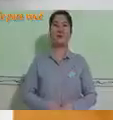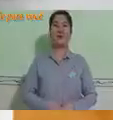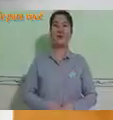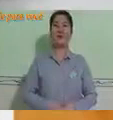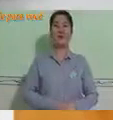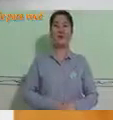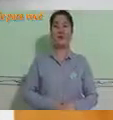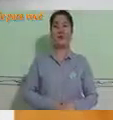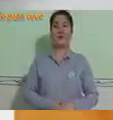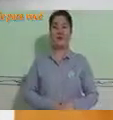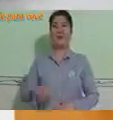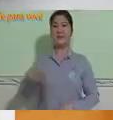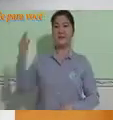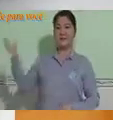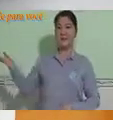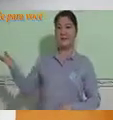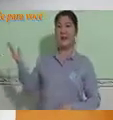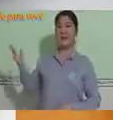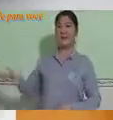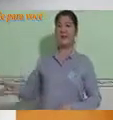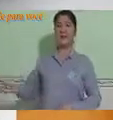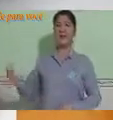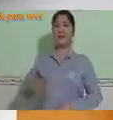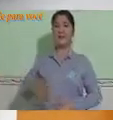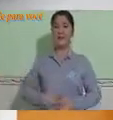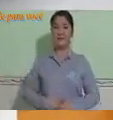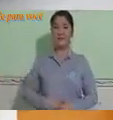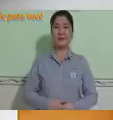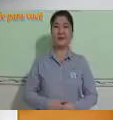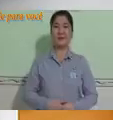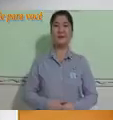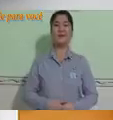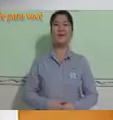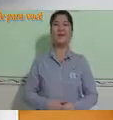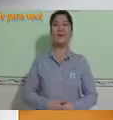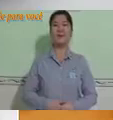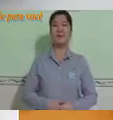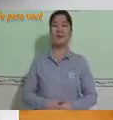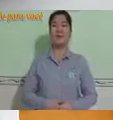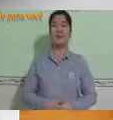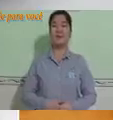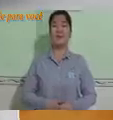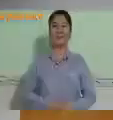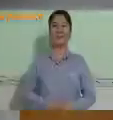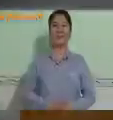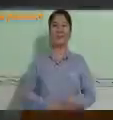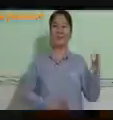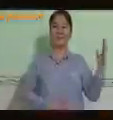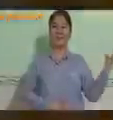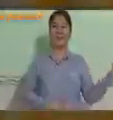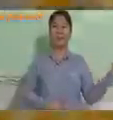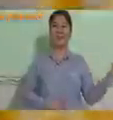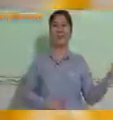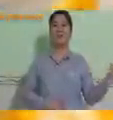maioria dos alimentos contém naturalmente sódio na sua composição, sendo a carne, o peixe, os ovos e as algas